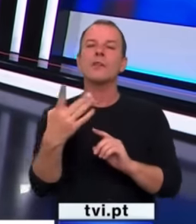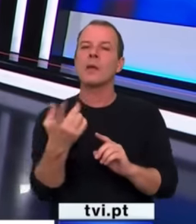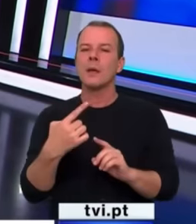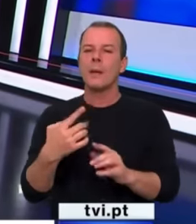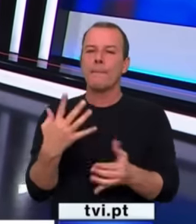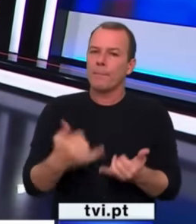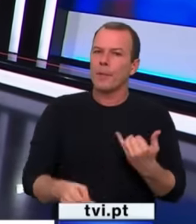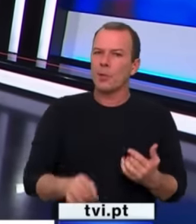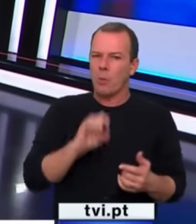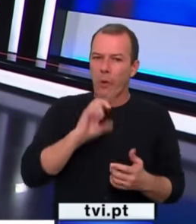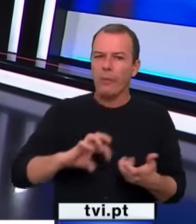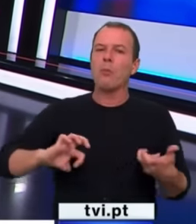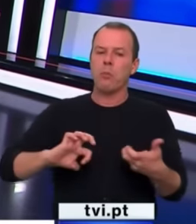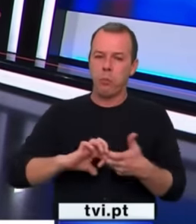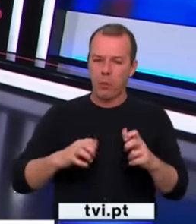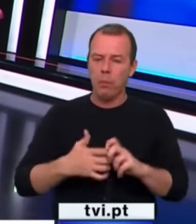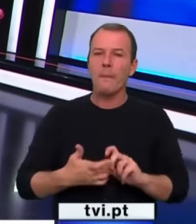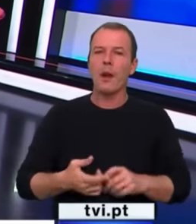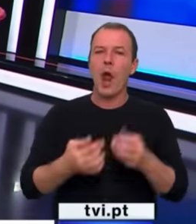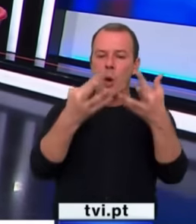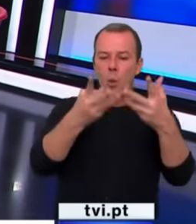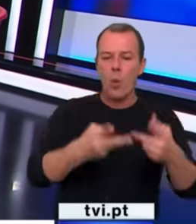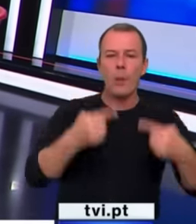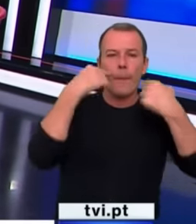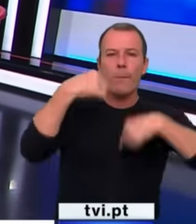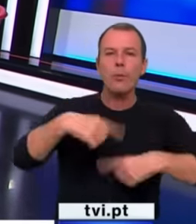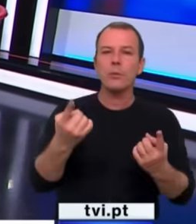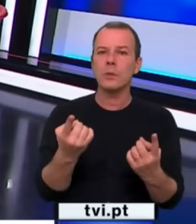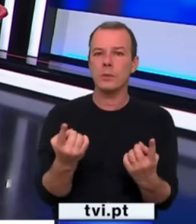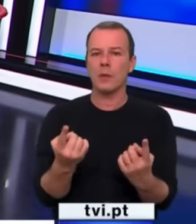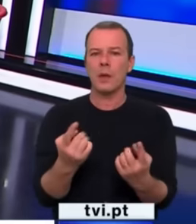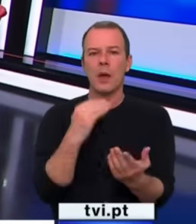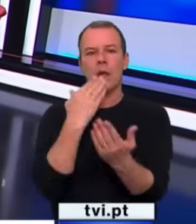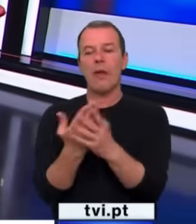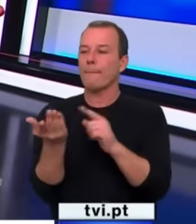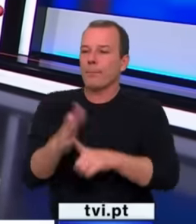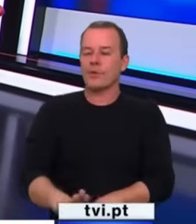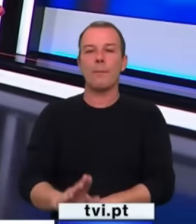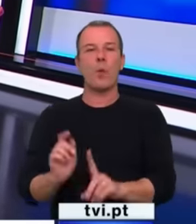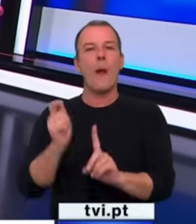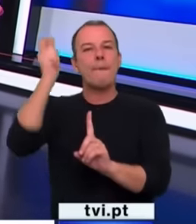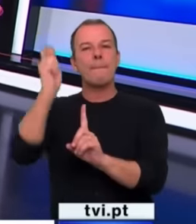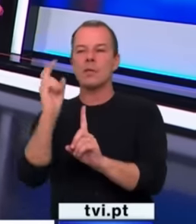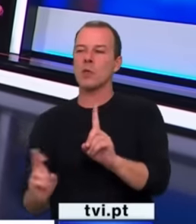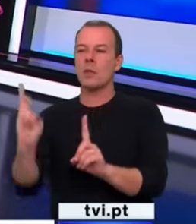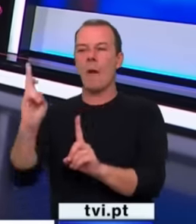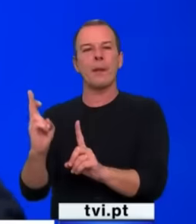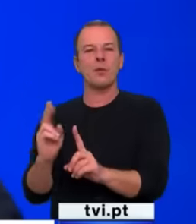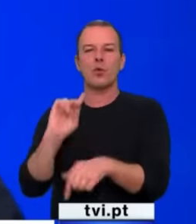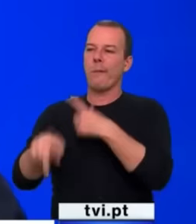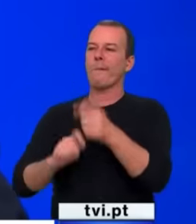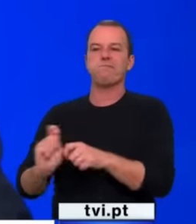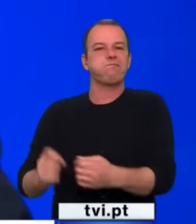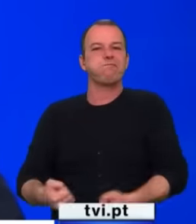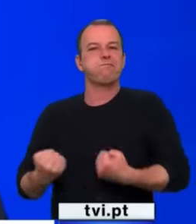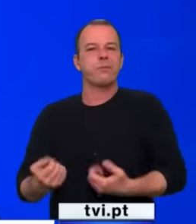um rombo nas contas públicas que o possa impedir, por exemplo, de concretizar o aumento das pensões que propõe? Sara, o rombo nas contas públicas